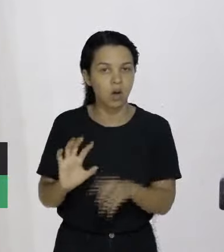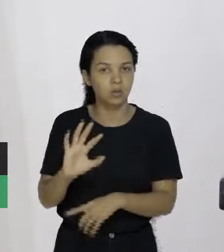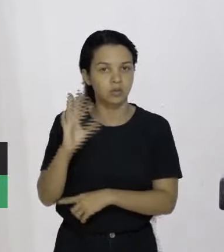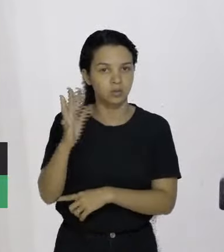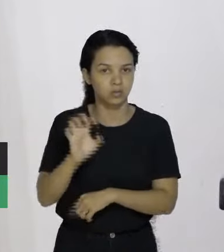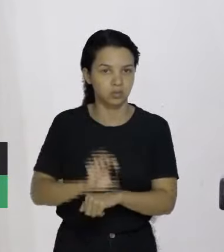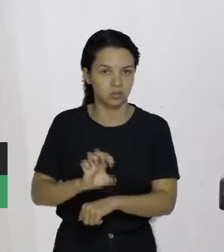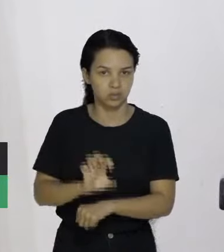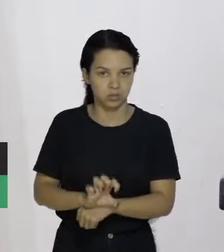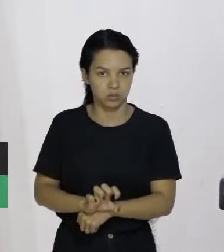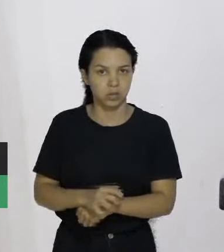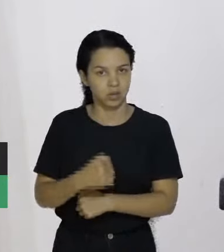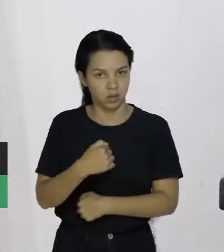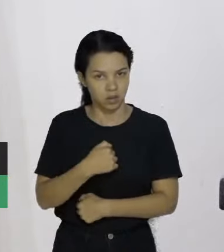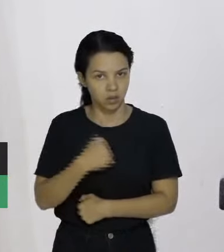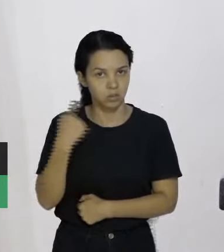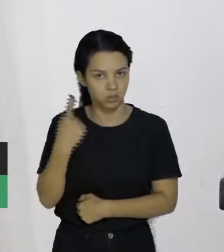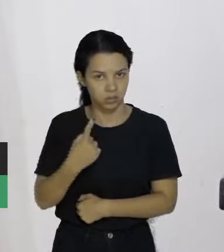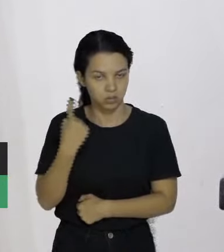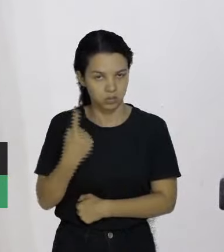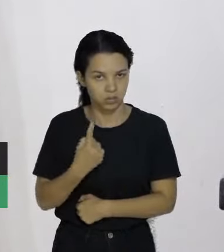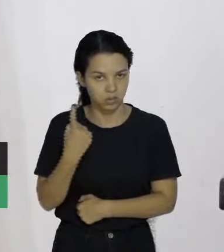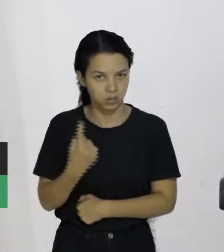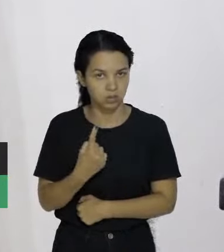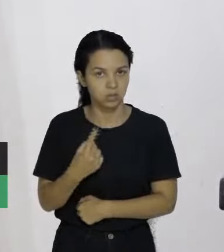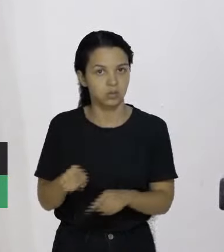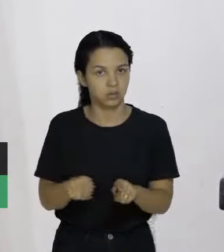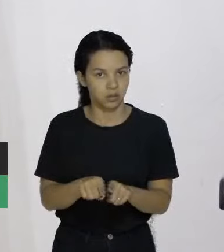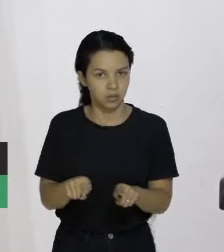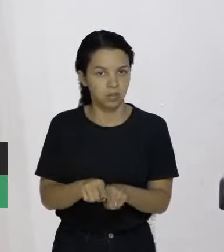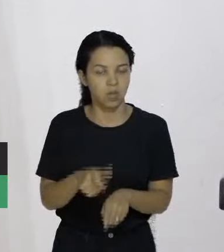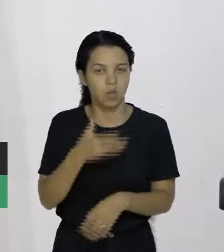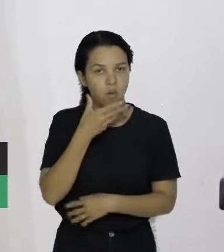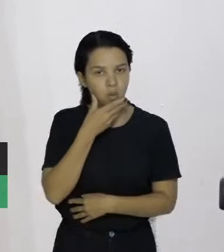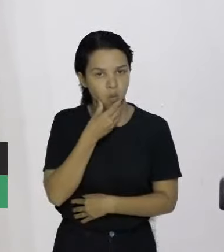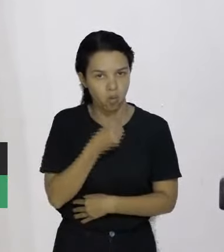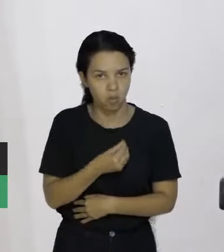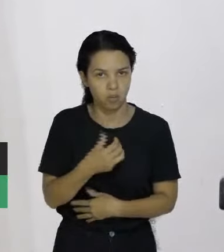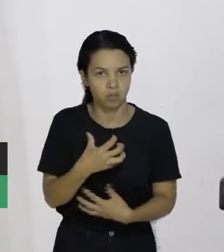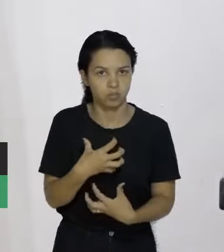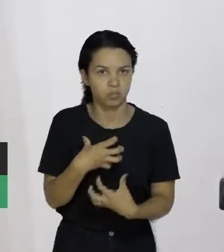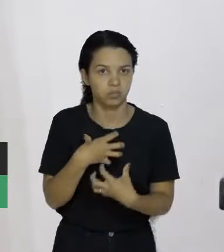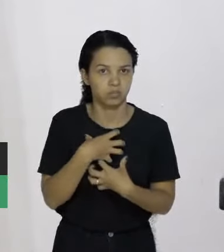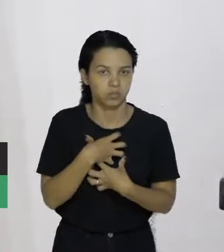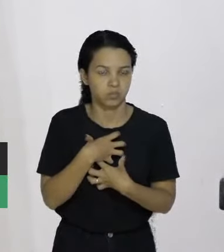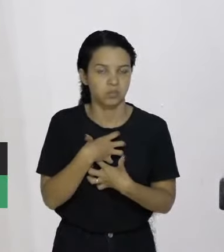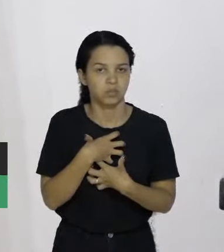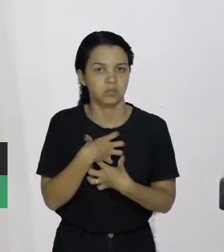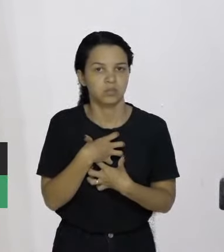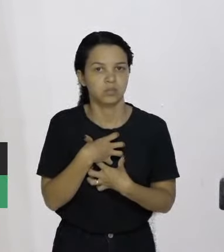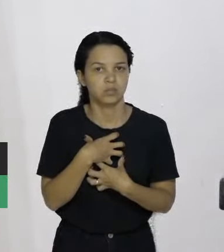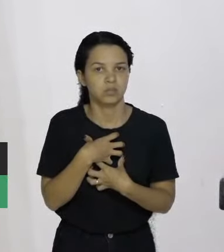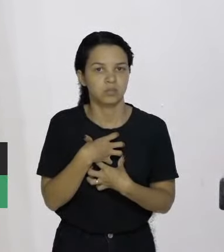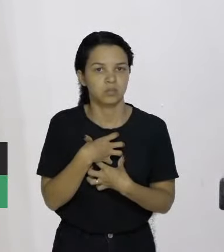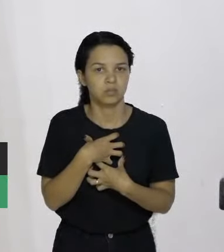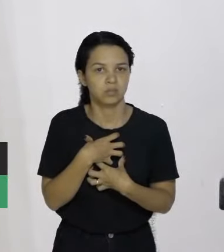enquanto Deputado e como homem me sinto no dever